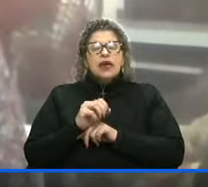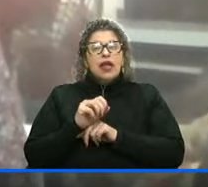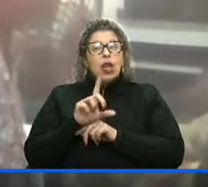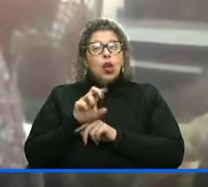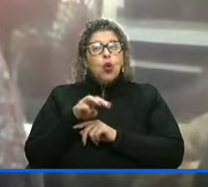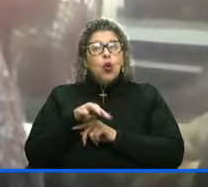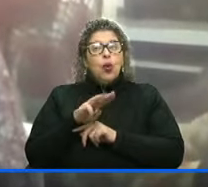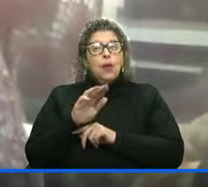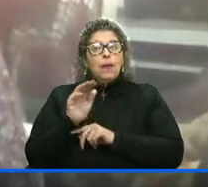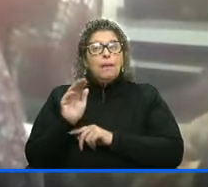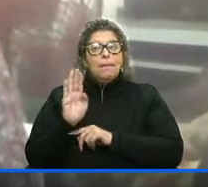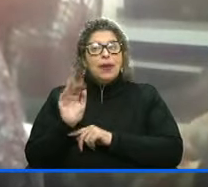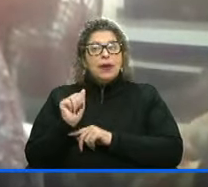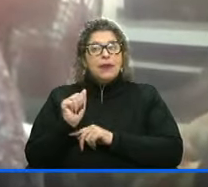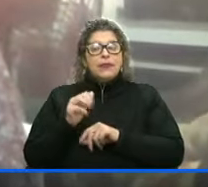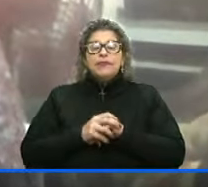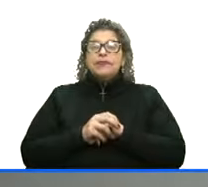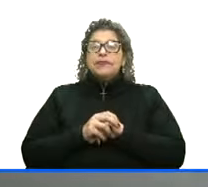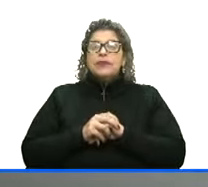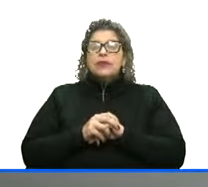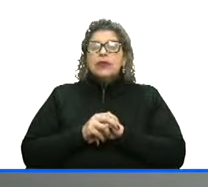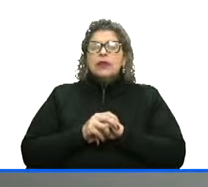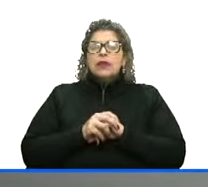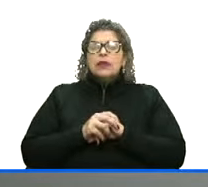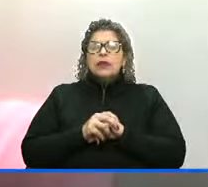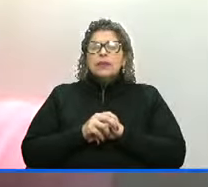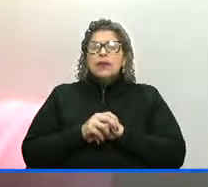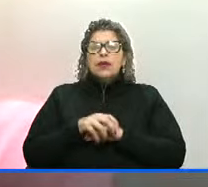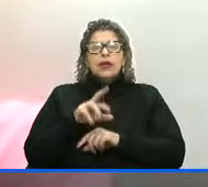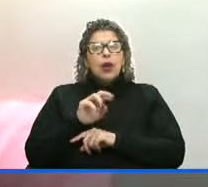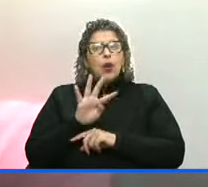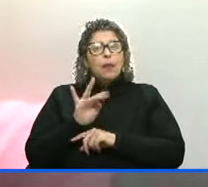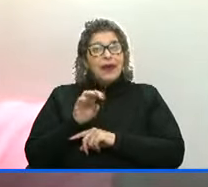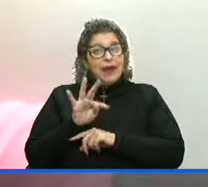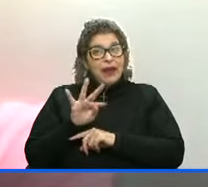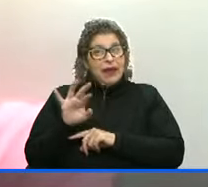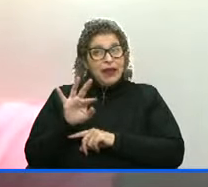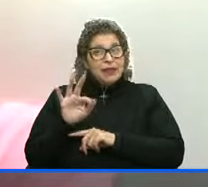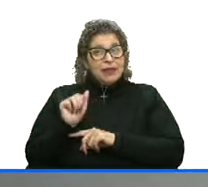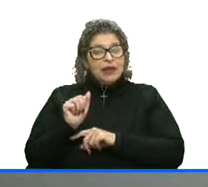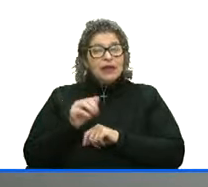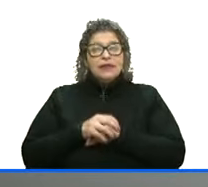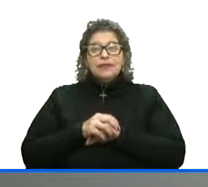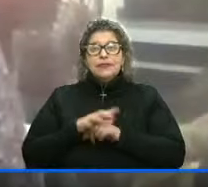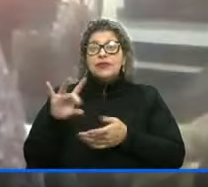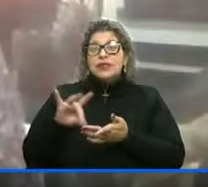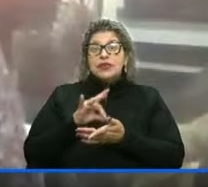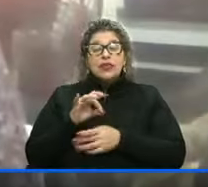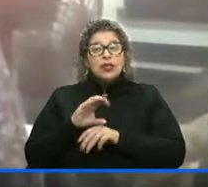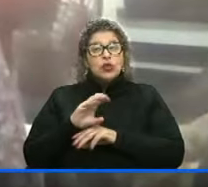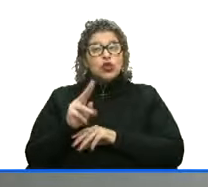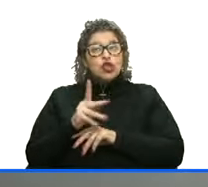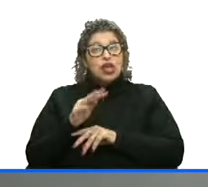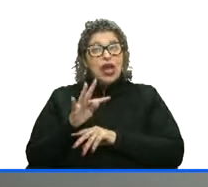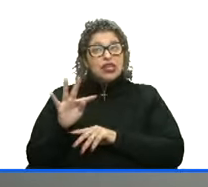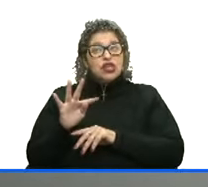conosco. Sofia, Roberta, eu botei ali também inscrição no chat, CMDK. Certo.